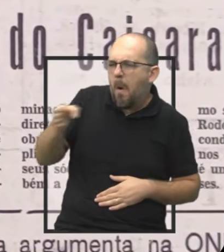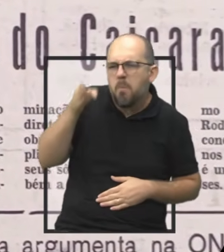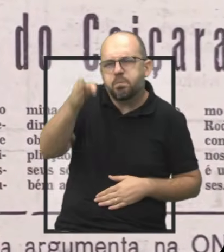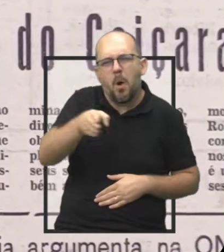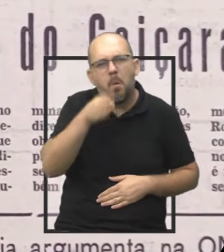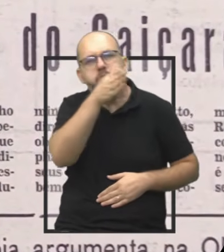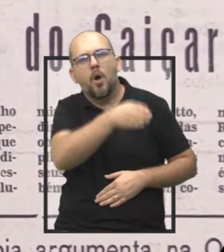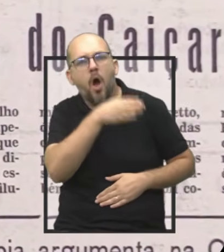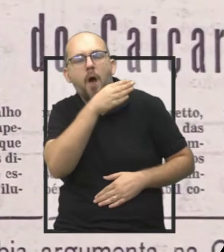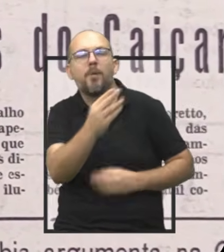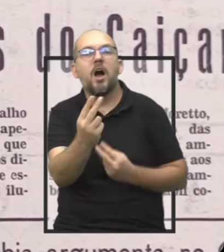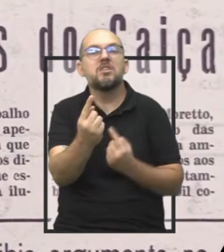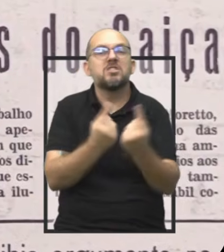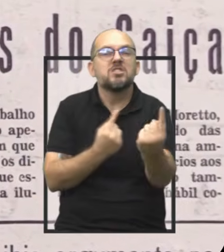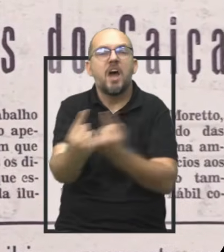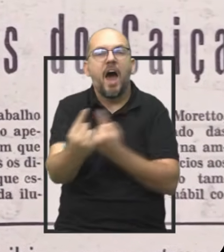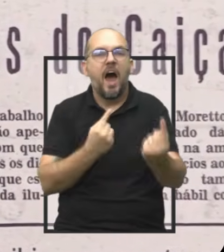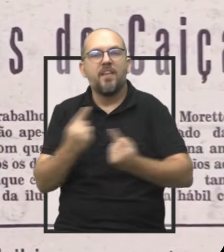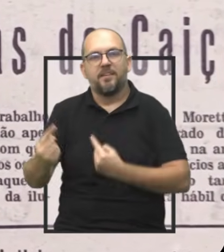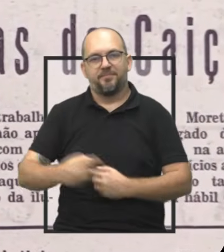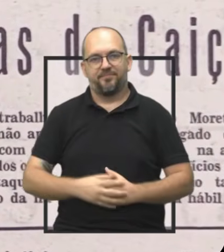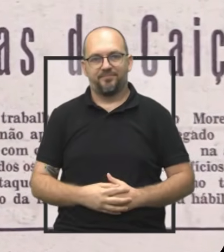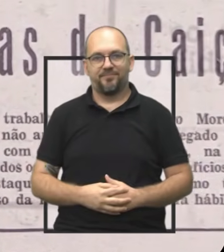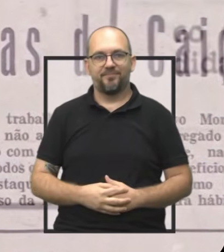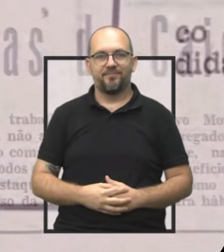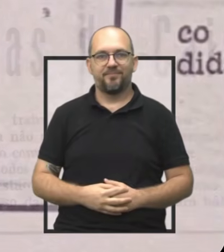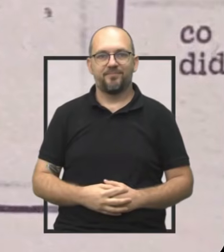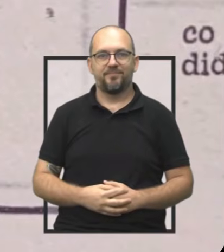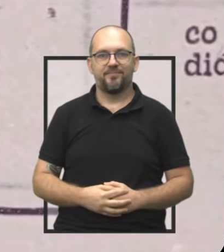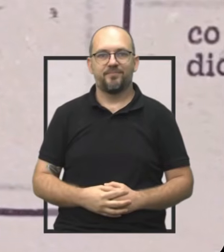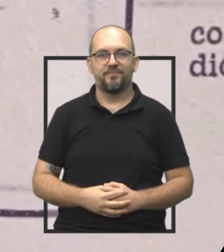político da estrada.